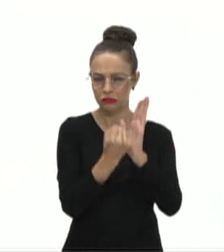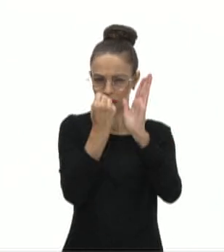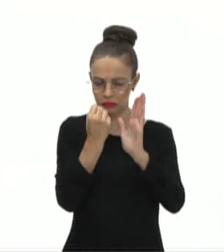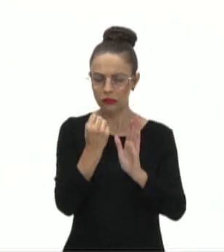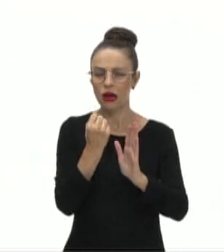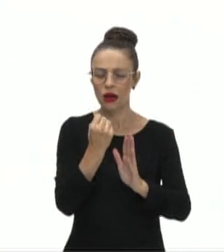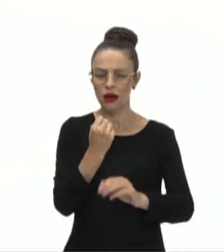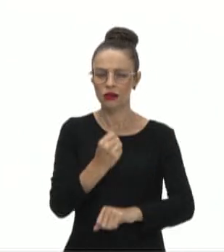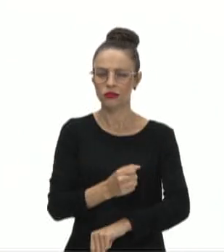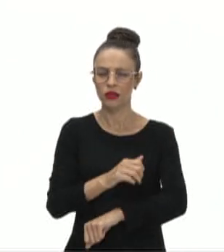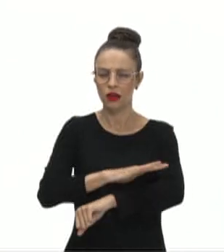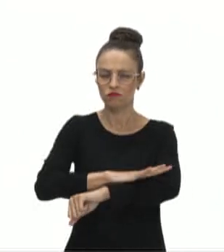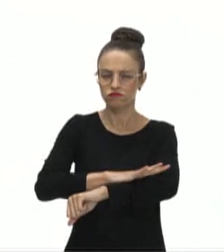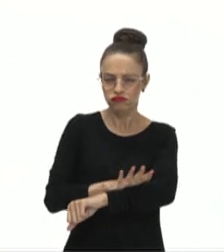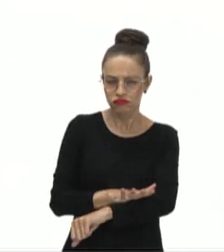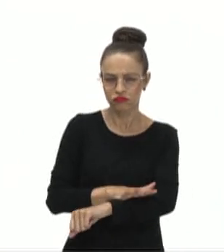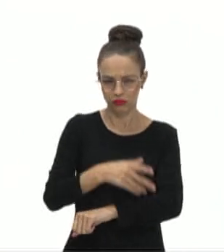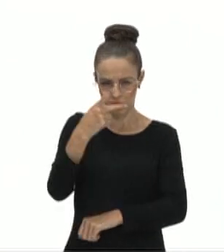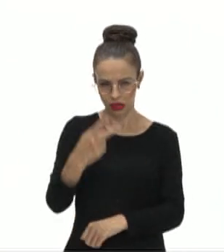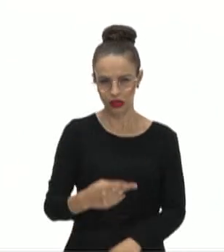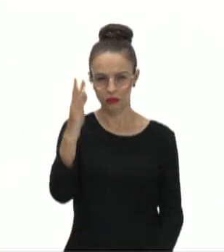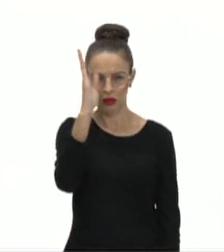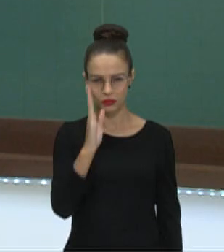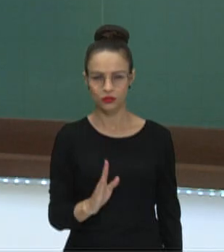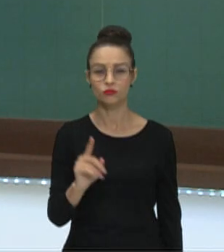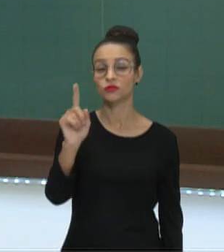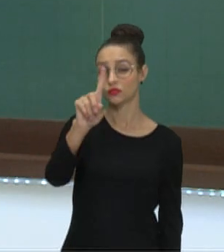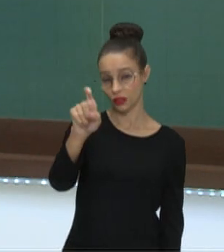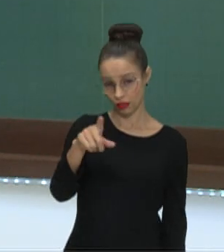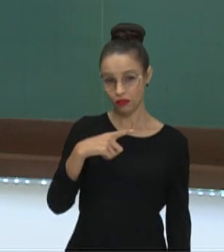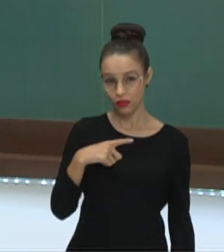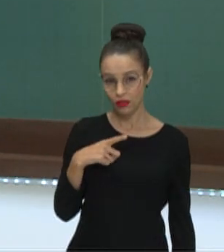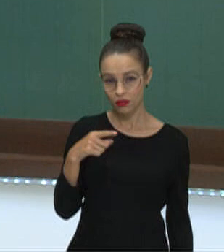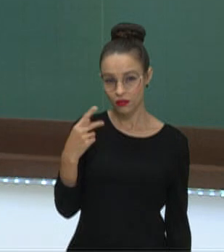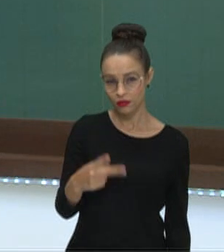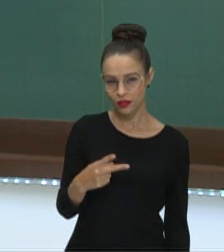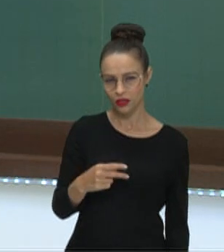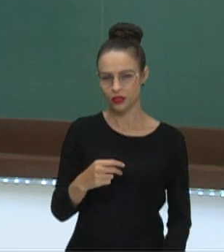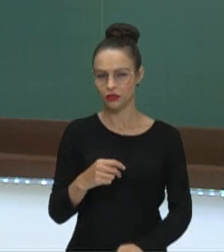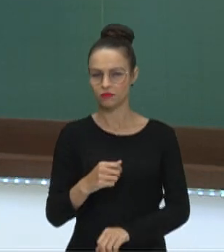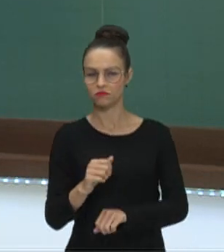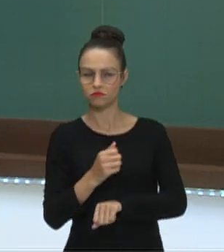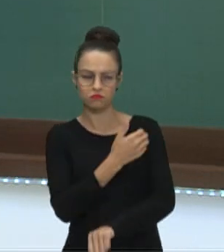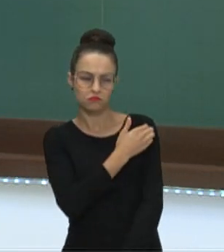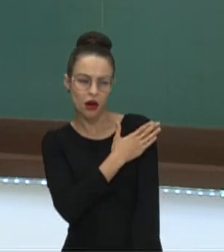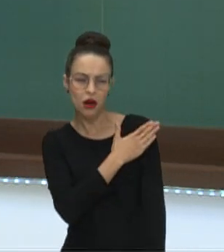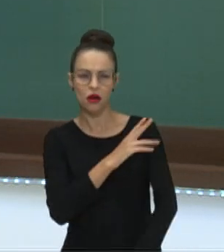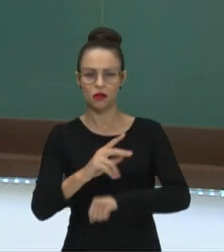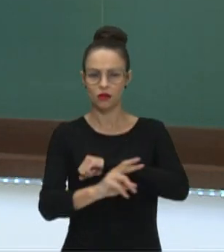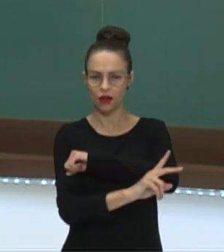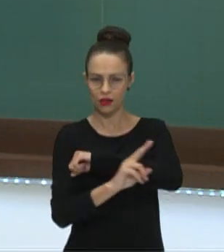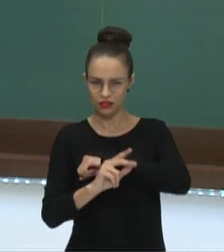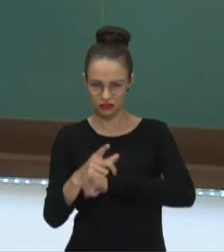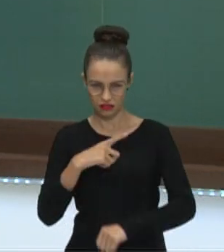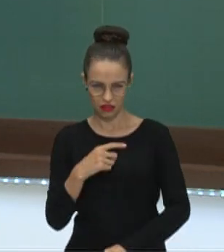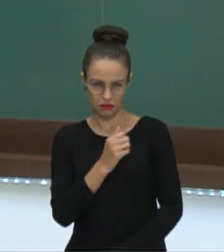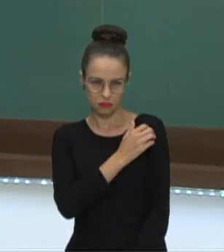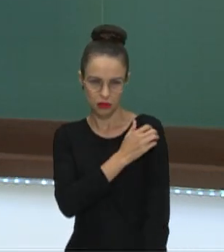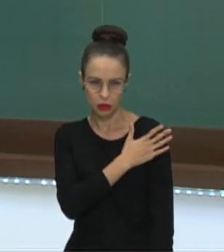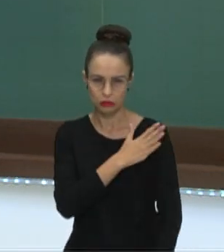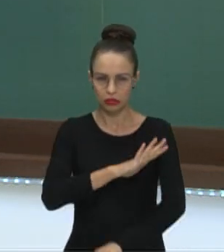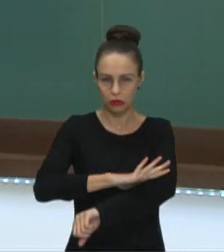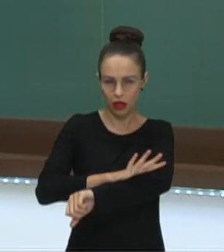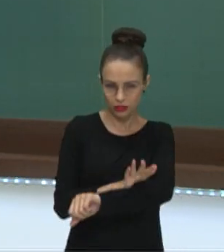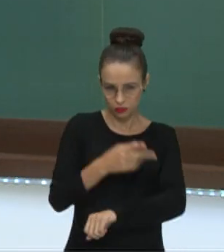discriminação racial no nosso país? Será que aqui tem isso? Tem discriminação racial? Será que as pessoas sofrem preconceito? O que